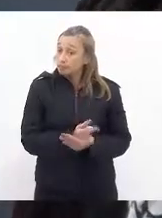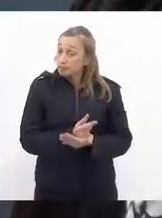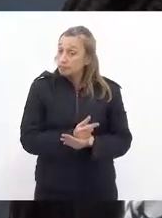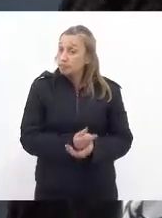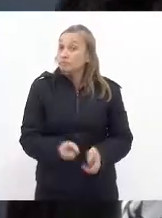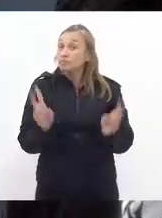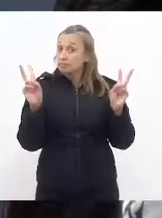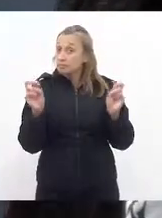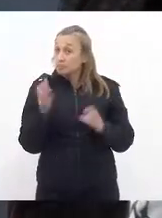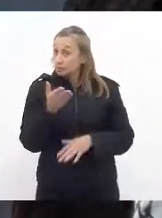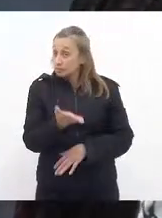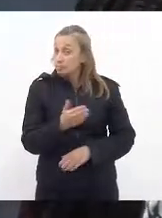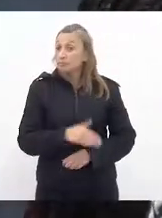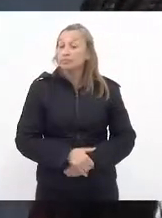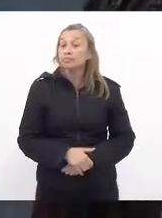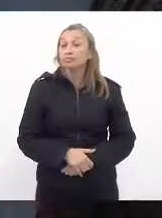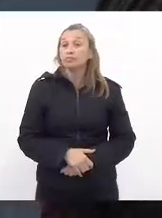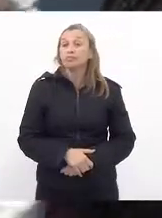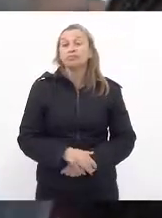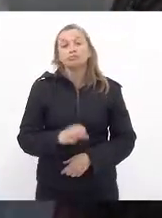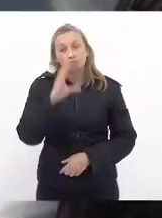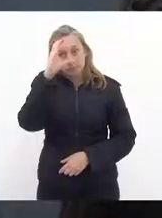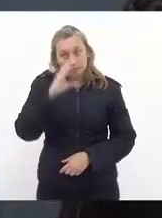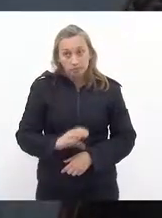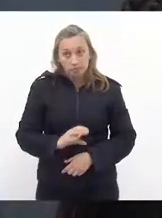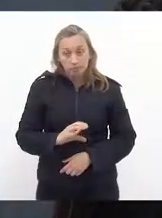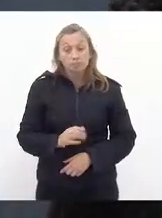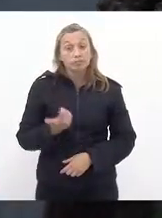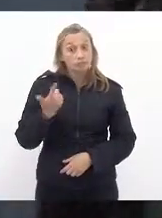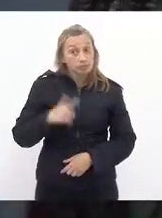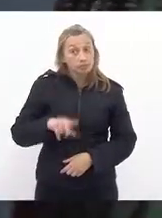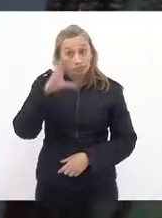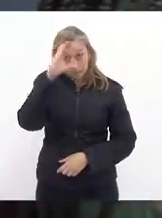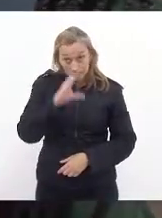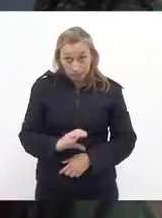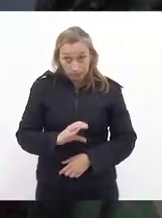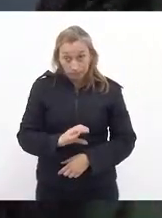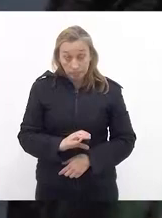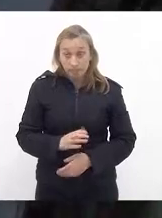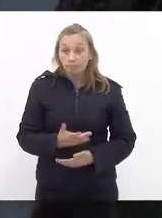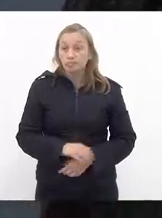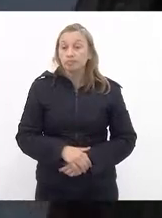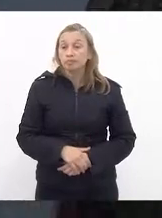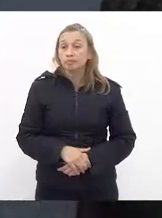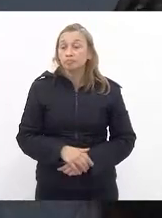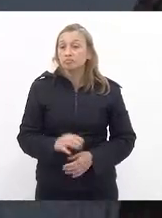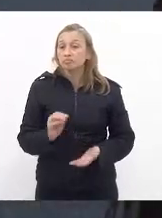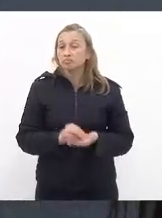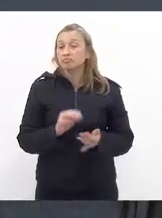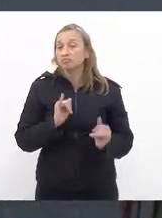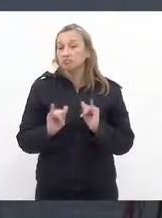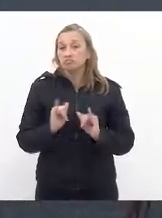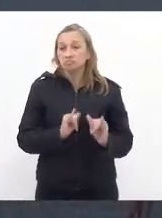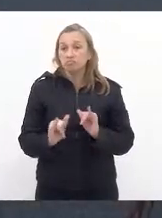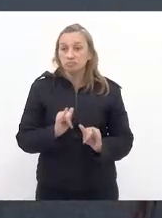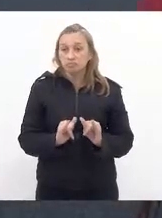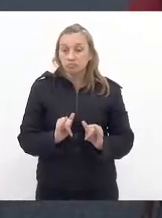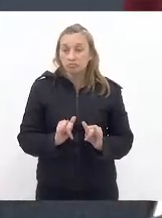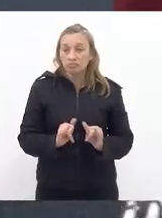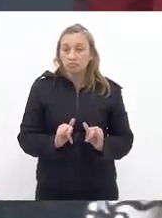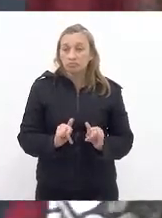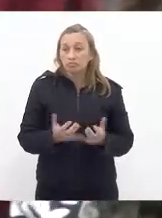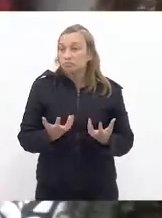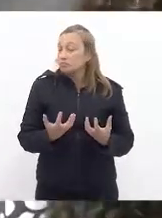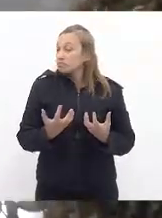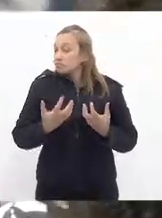nesta situação em que o cidadão repito por desinformação por